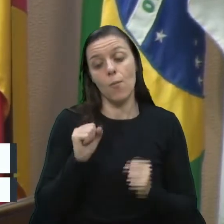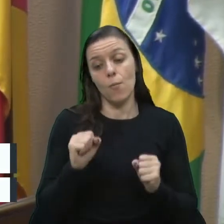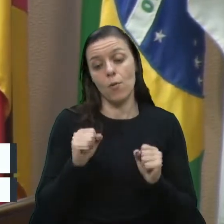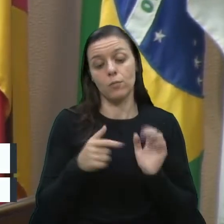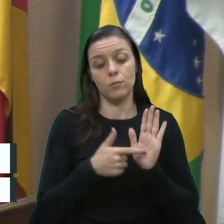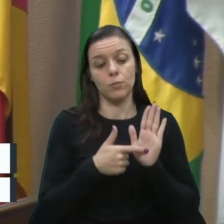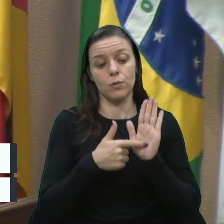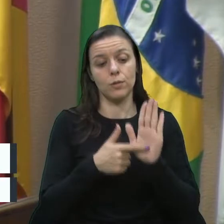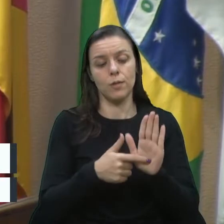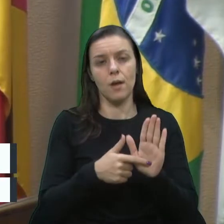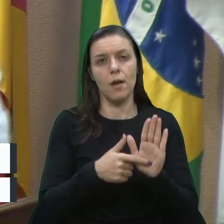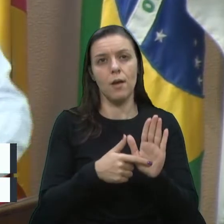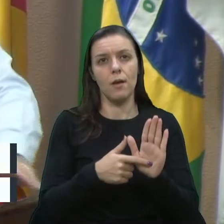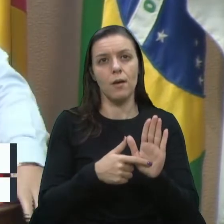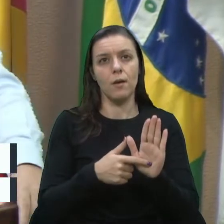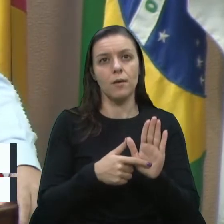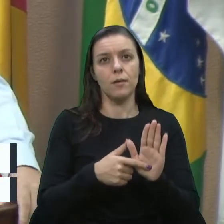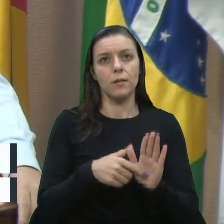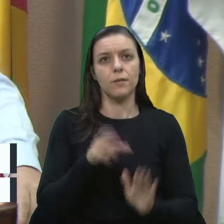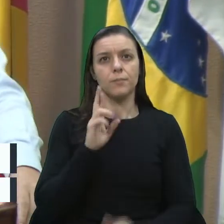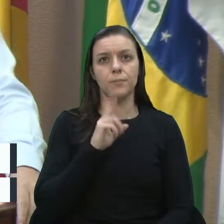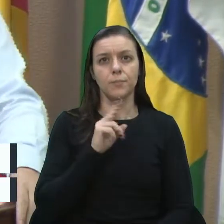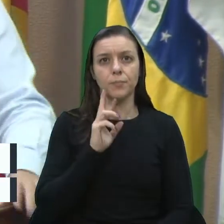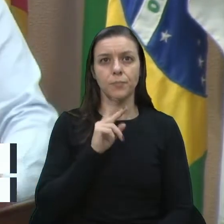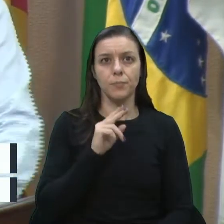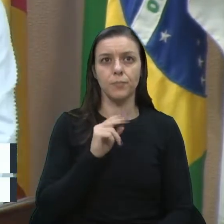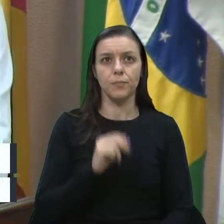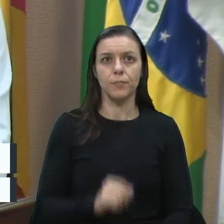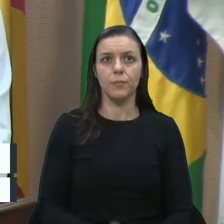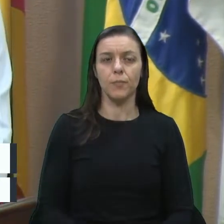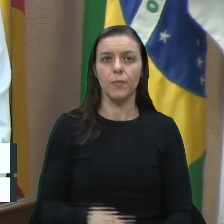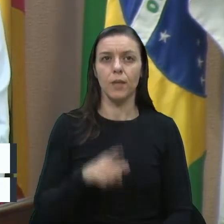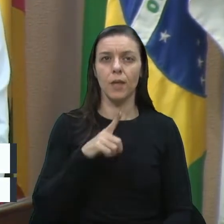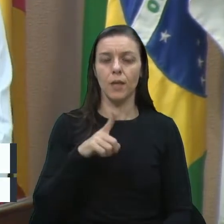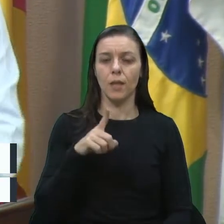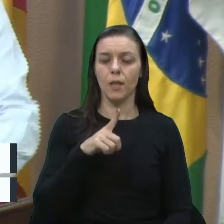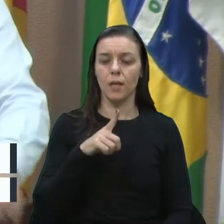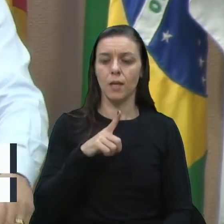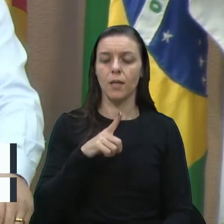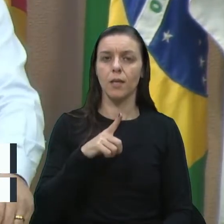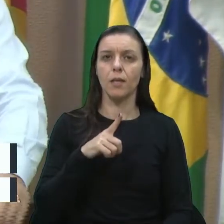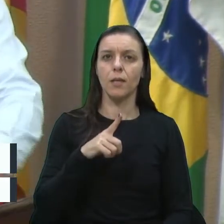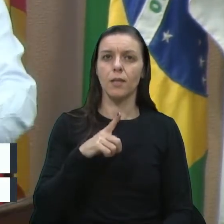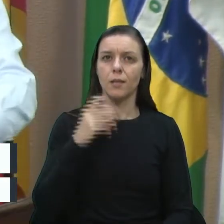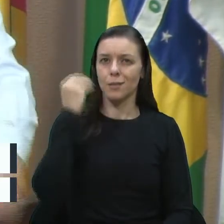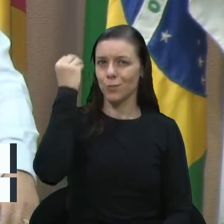o vereador Renato Oliveira, de que tem uma experiência